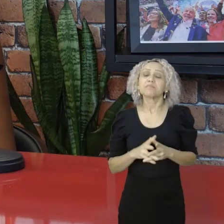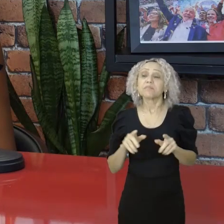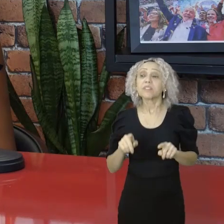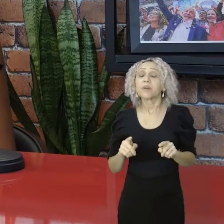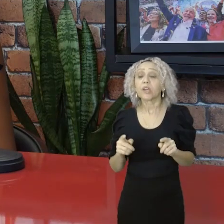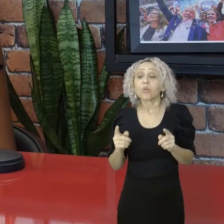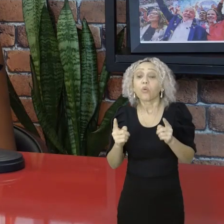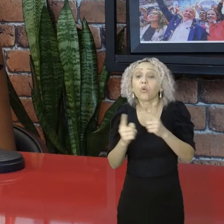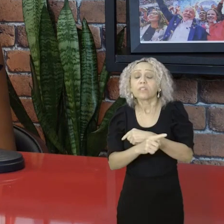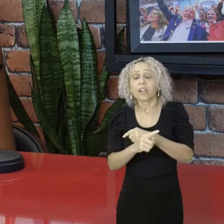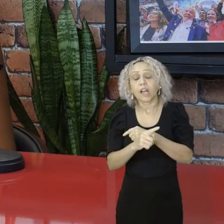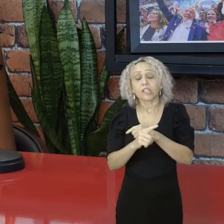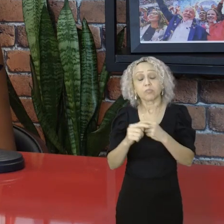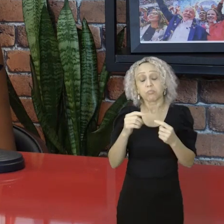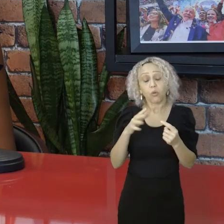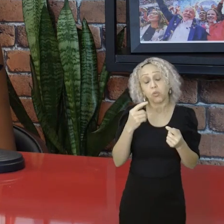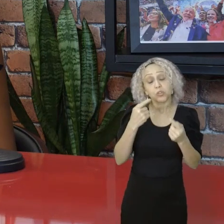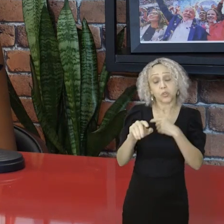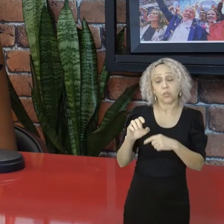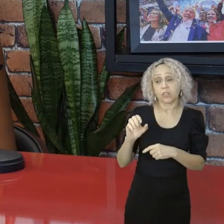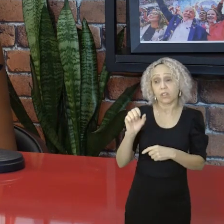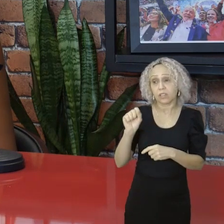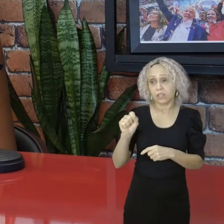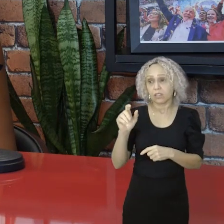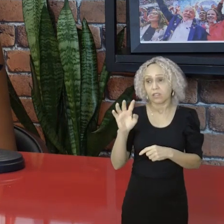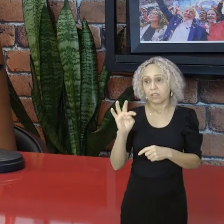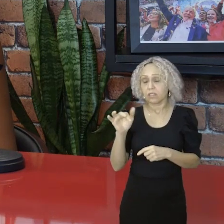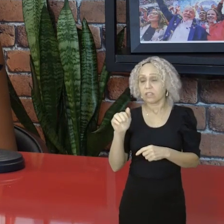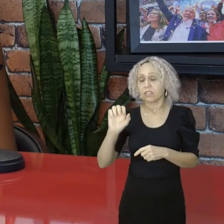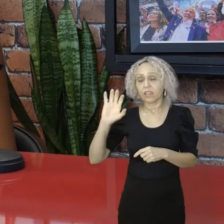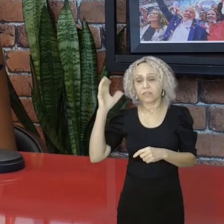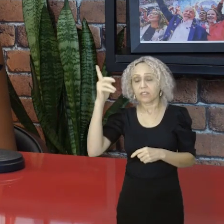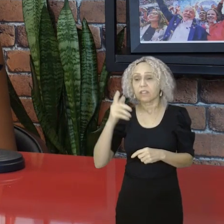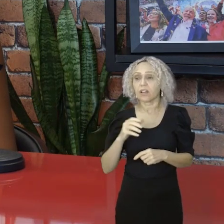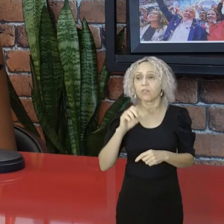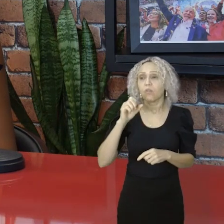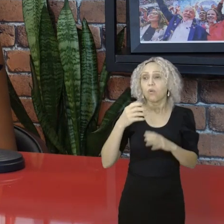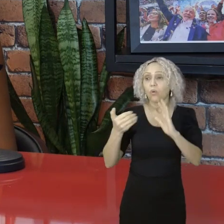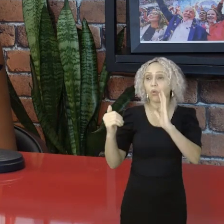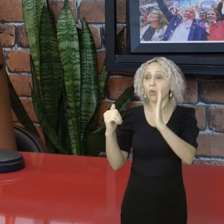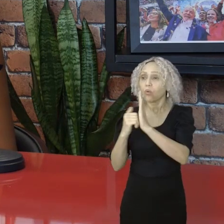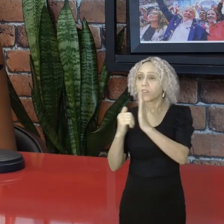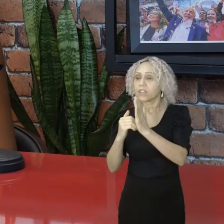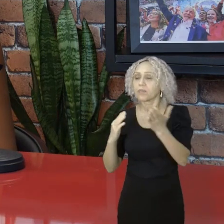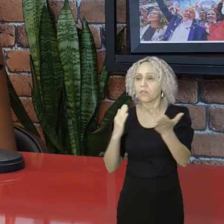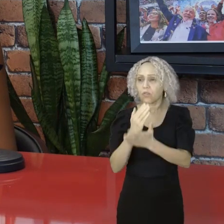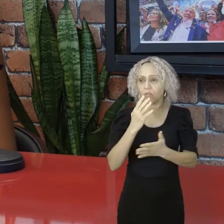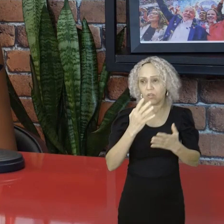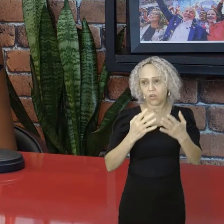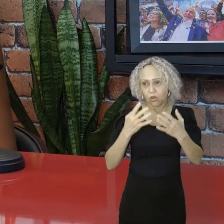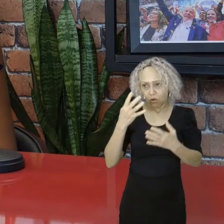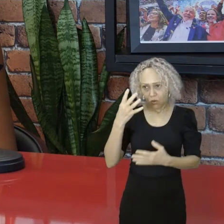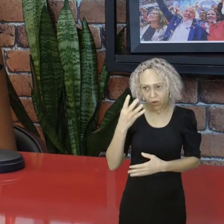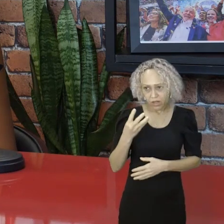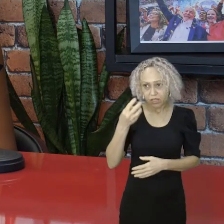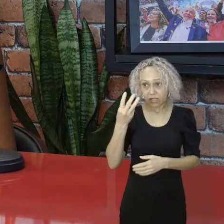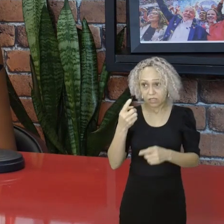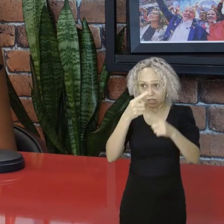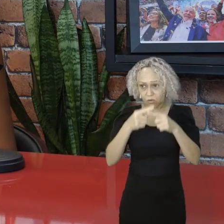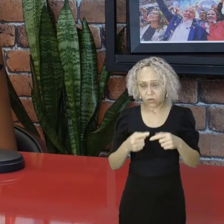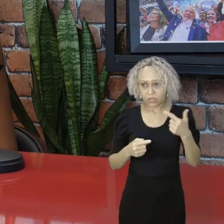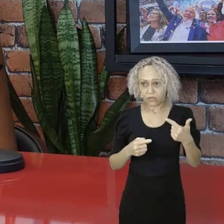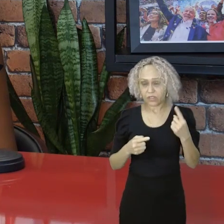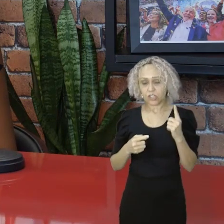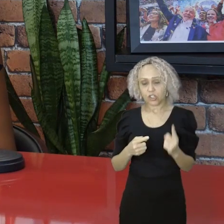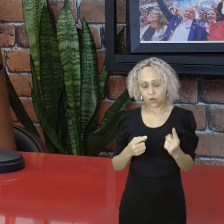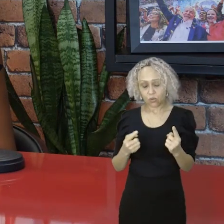Indo na contramão da decisão do STF, o Senado aprovou nesta quarta-feira, dia 27, por 43 votos a